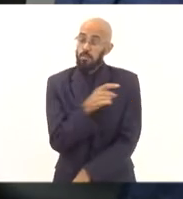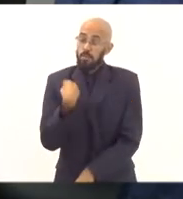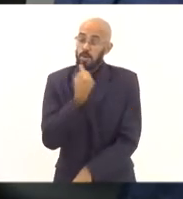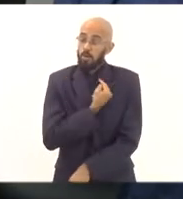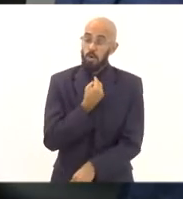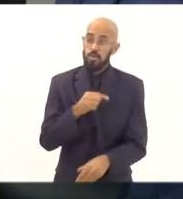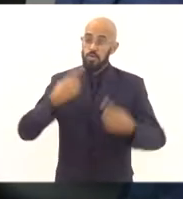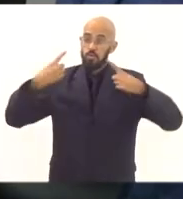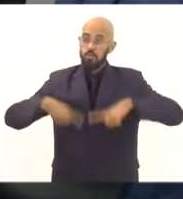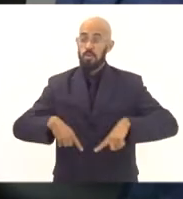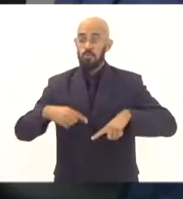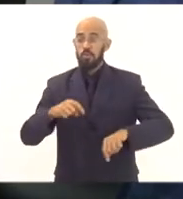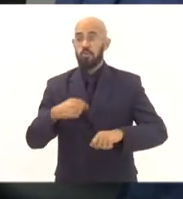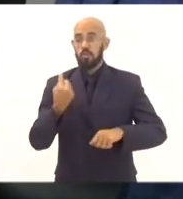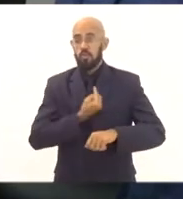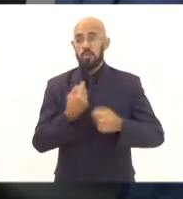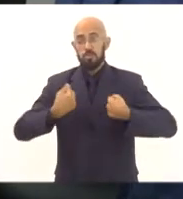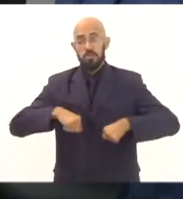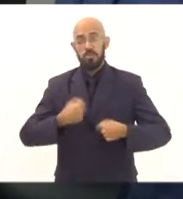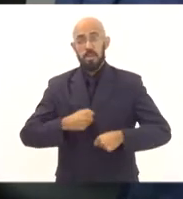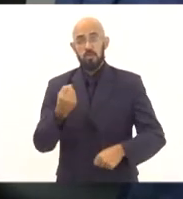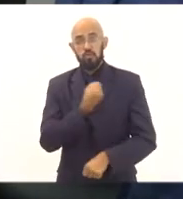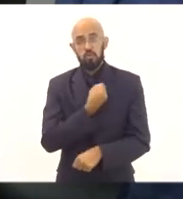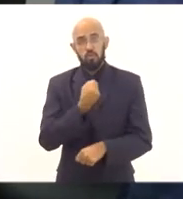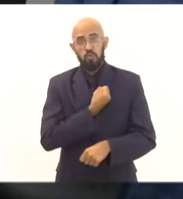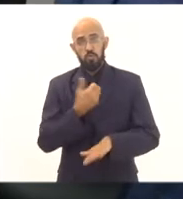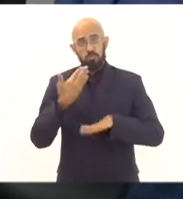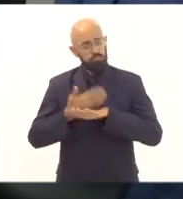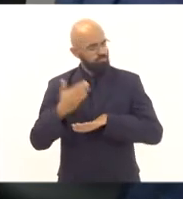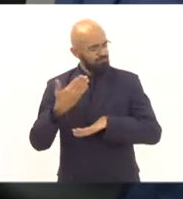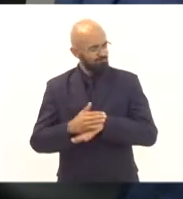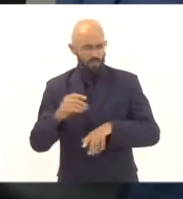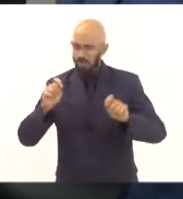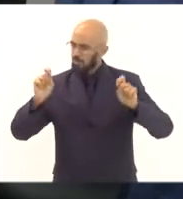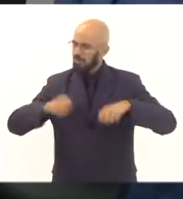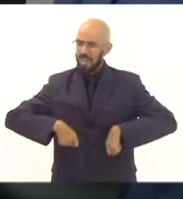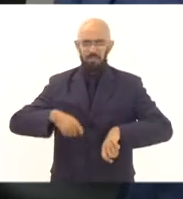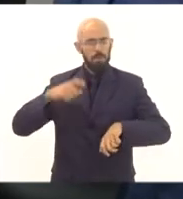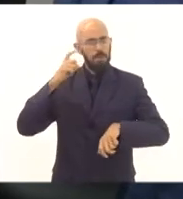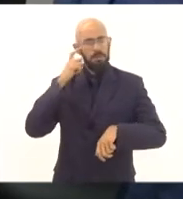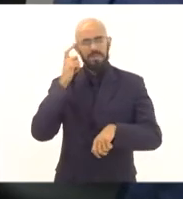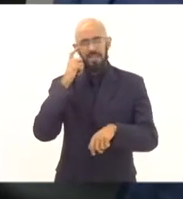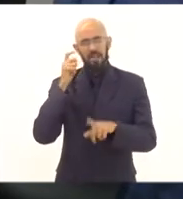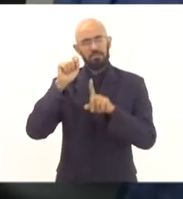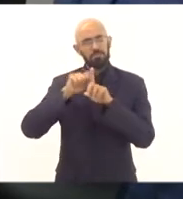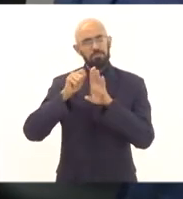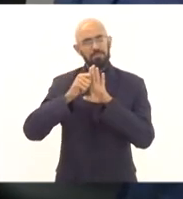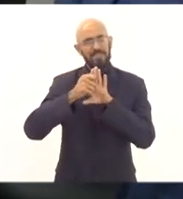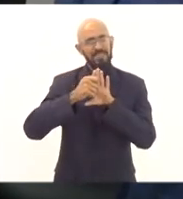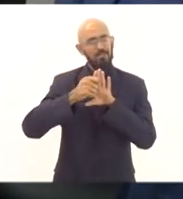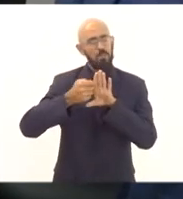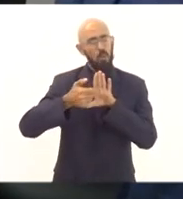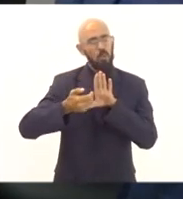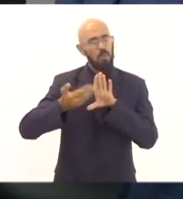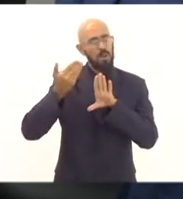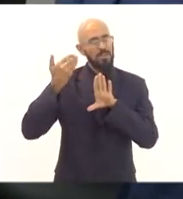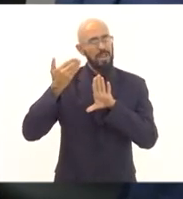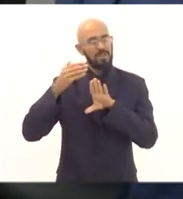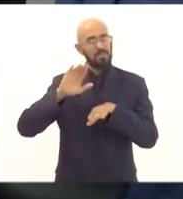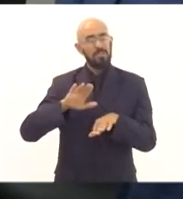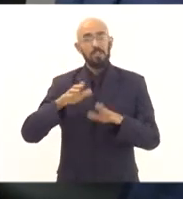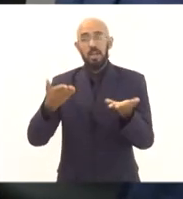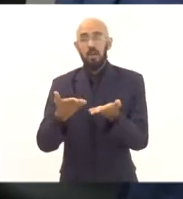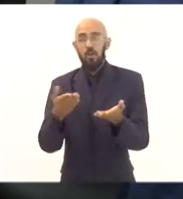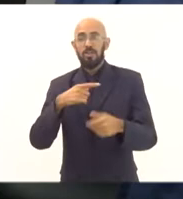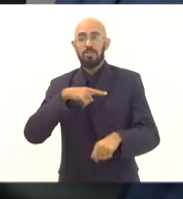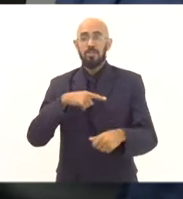que a gente teria que conseguir número do e imagináveis meses antes e agora Recebemos